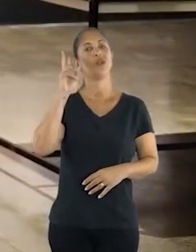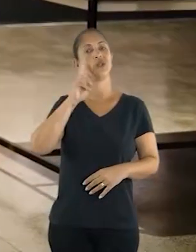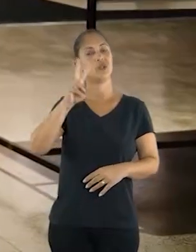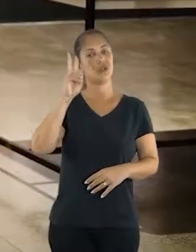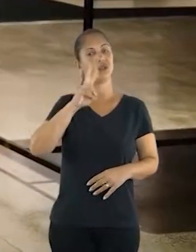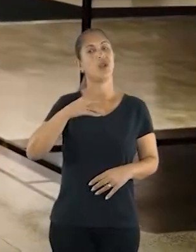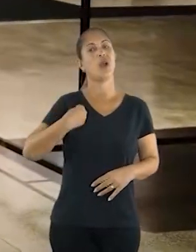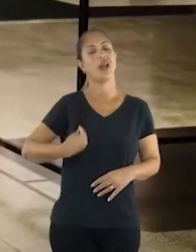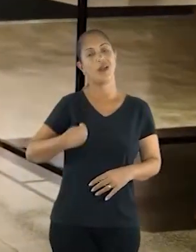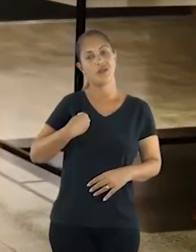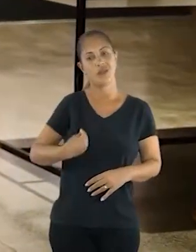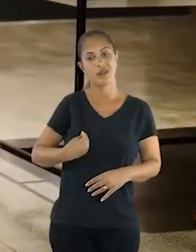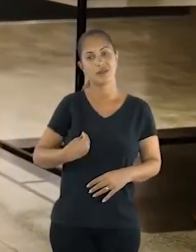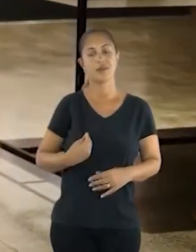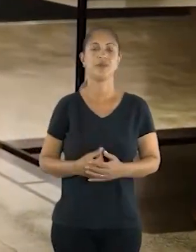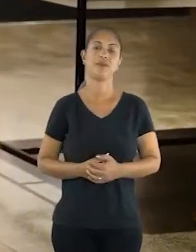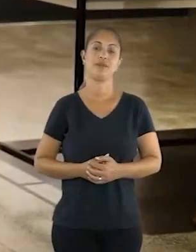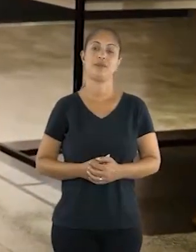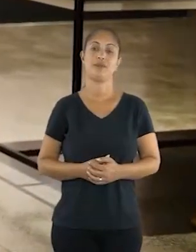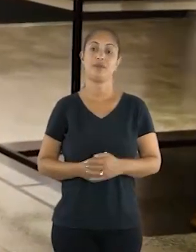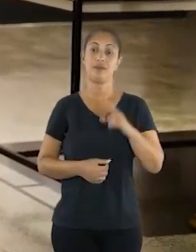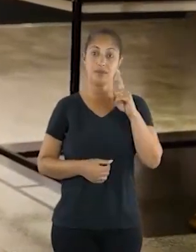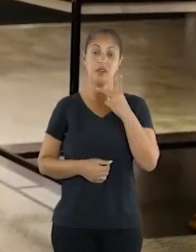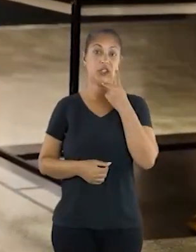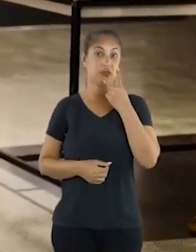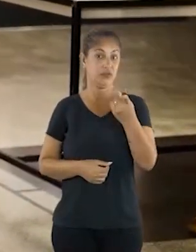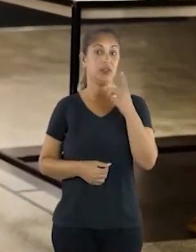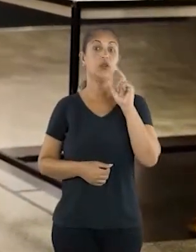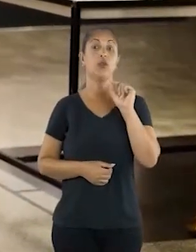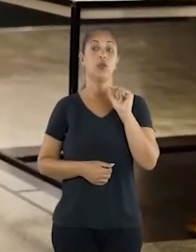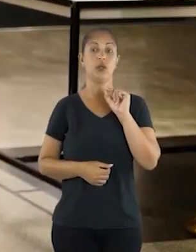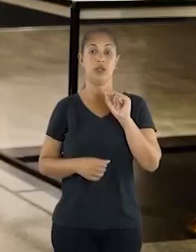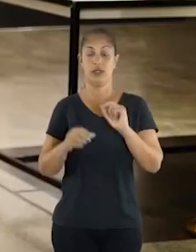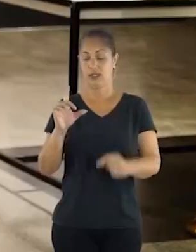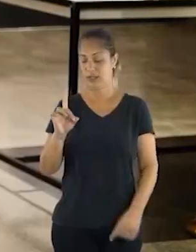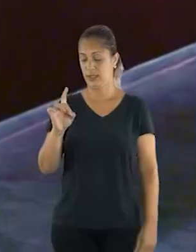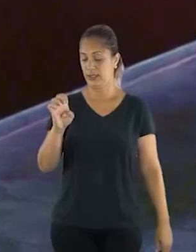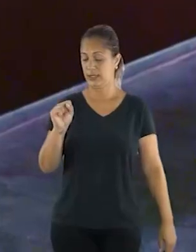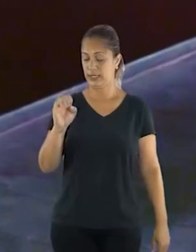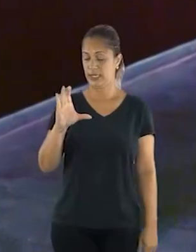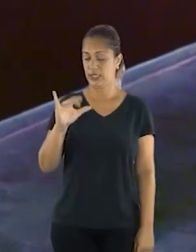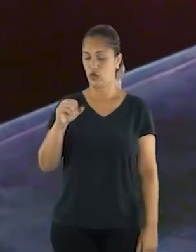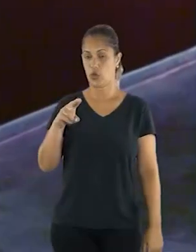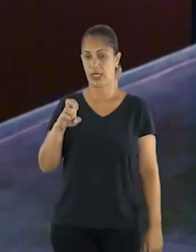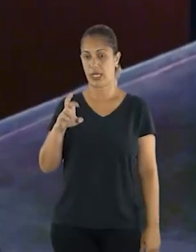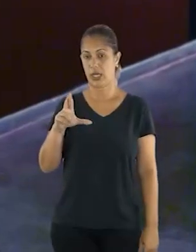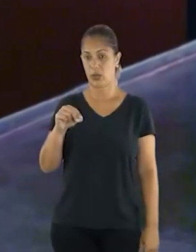história da vida dele, e ele chama 10 sonetos com mote